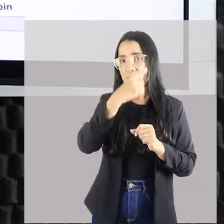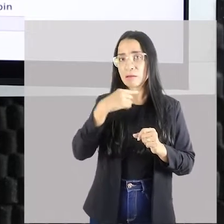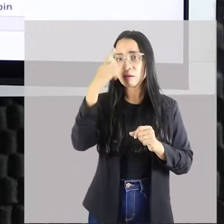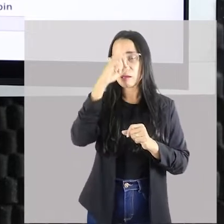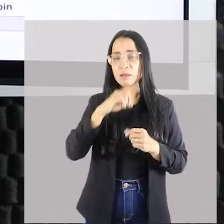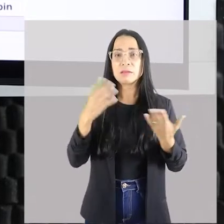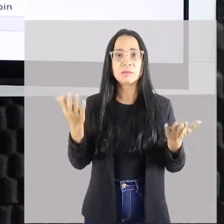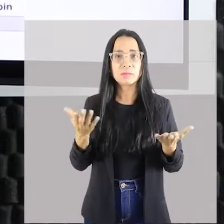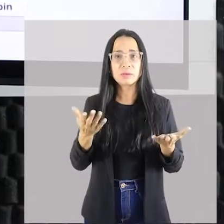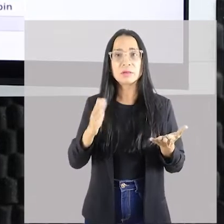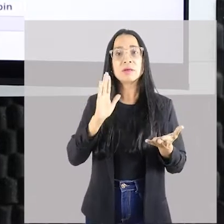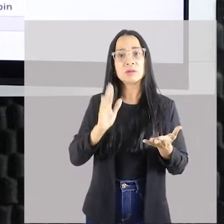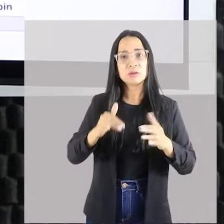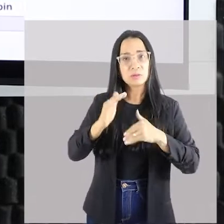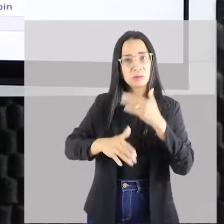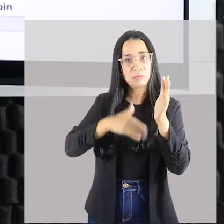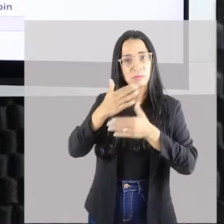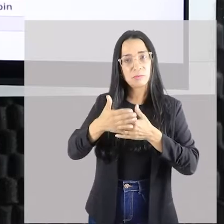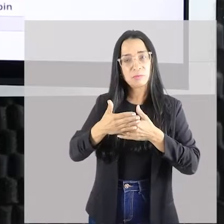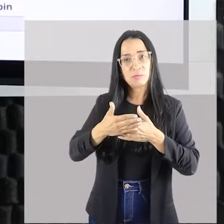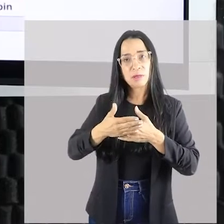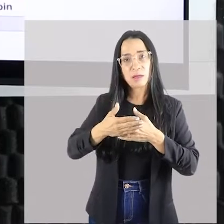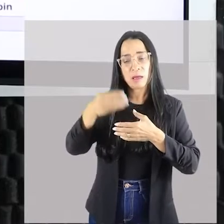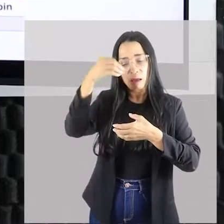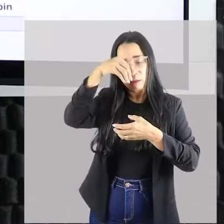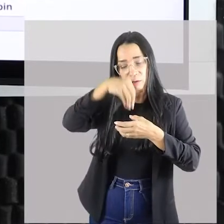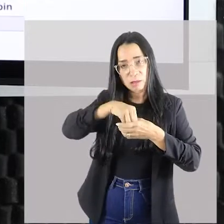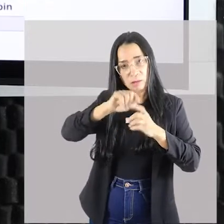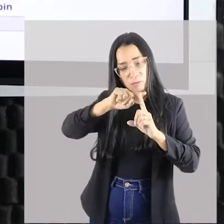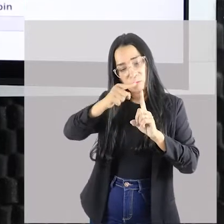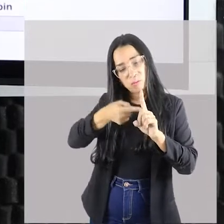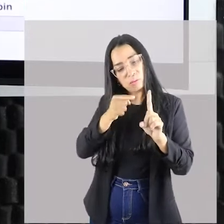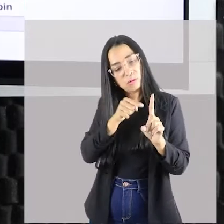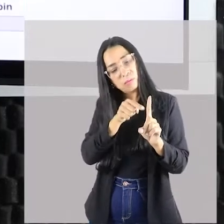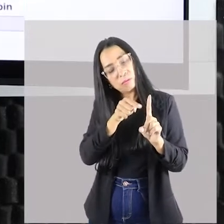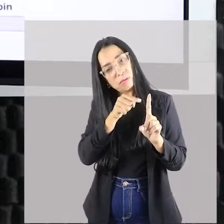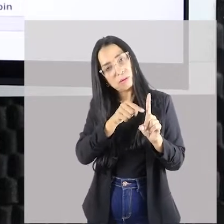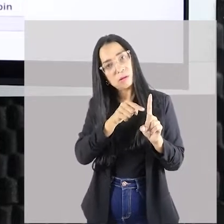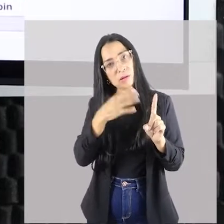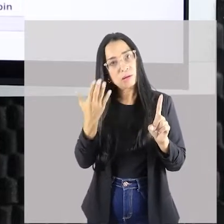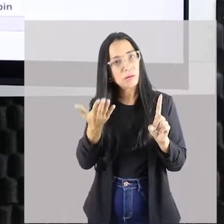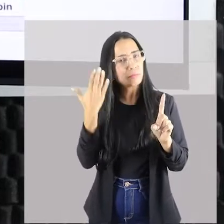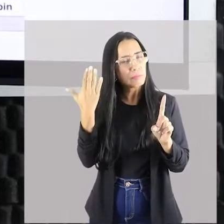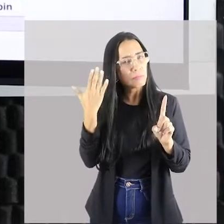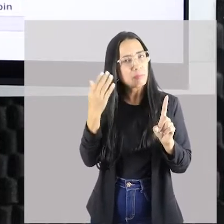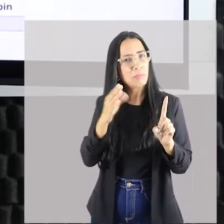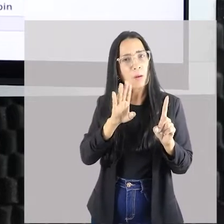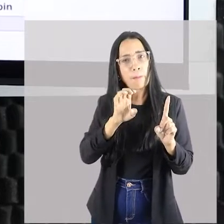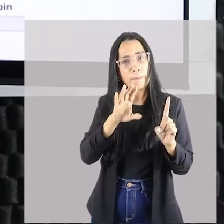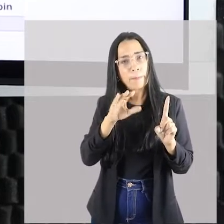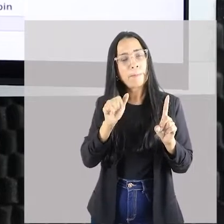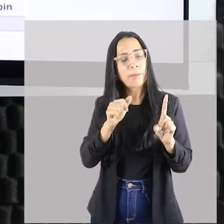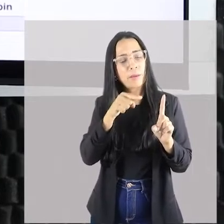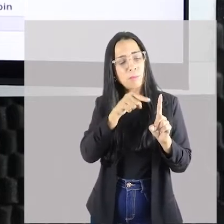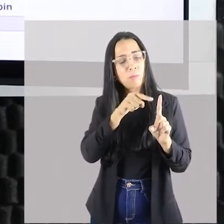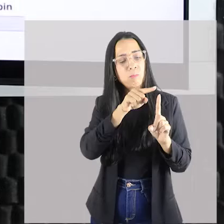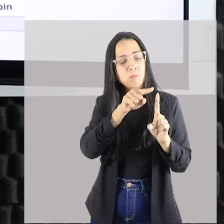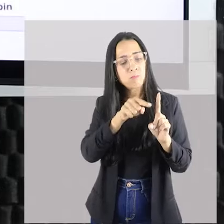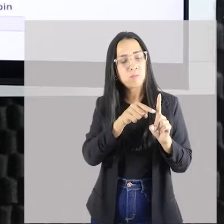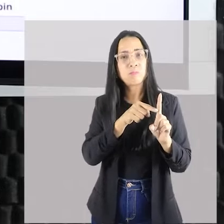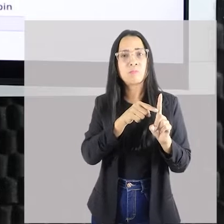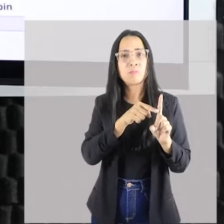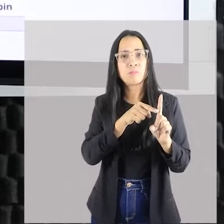ela ainda dentro da barriga da sua mãe quando você é um embrião, tá certo? Então, ela não é algo adquirido aí